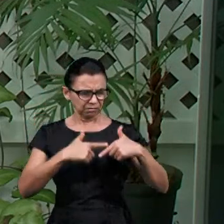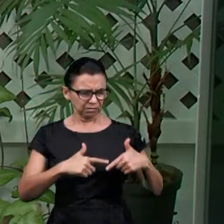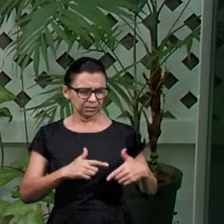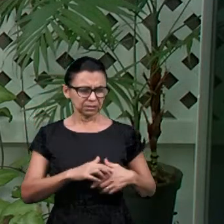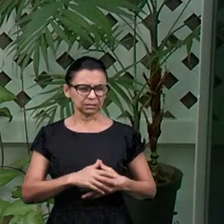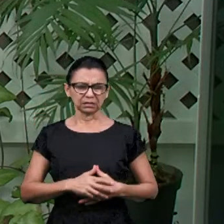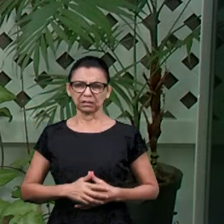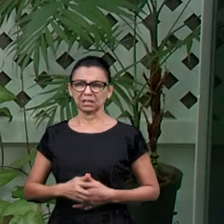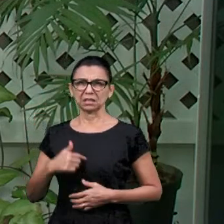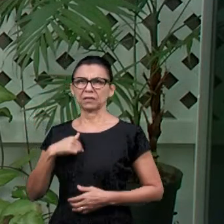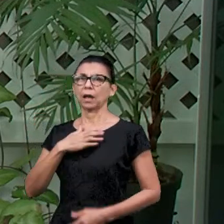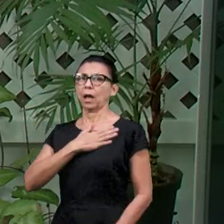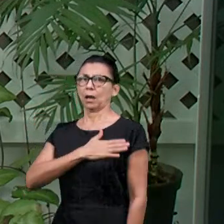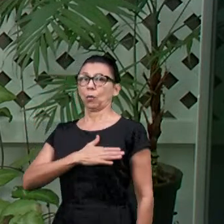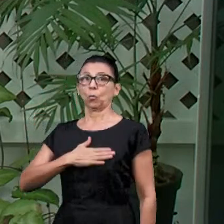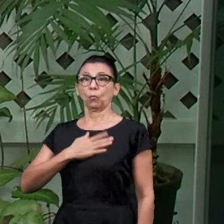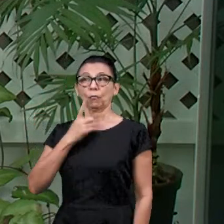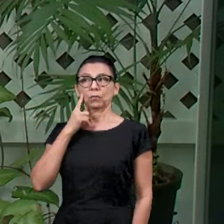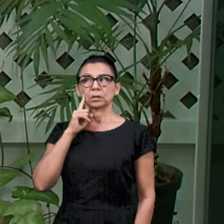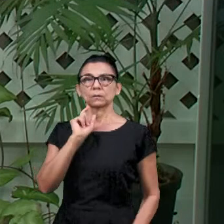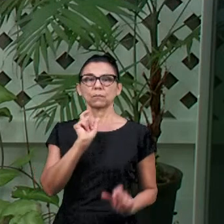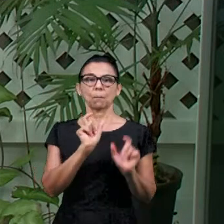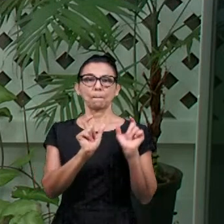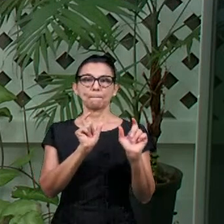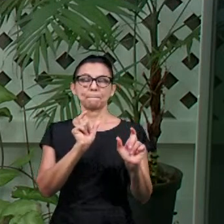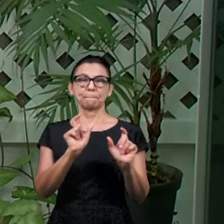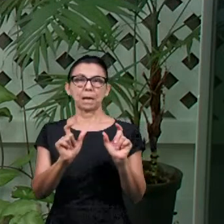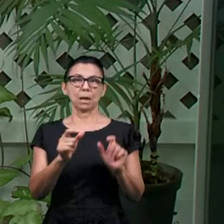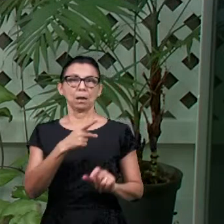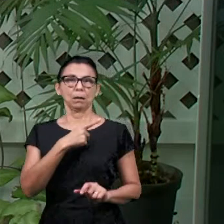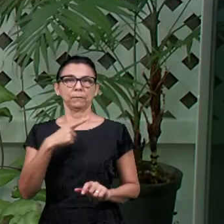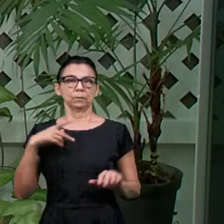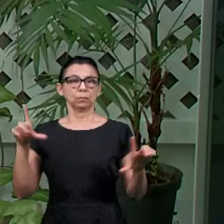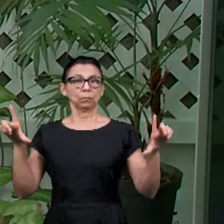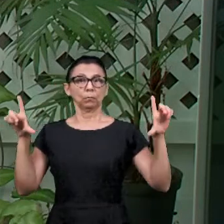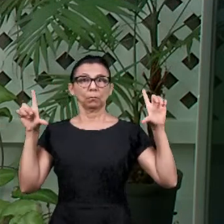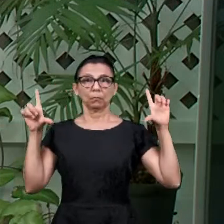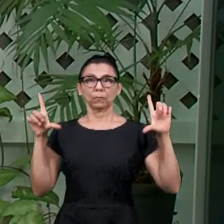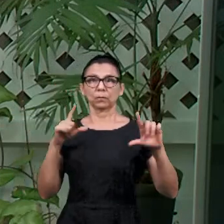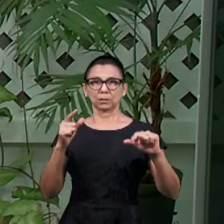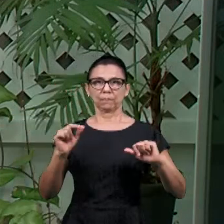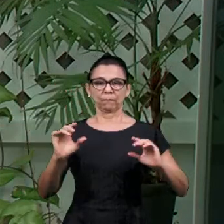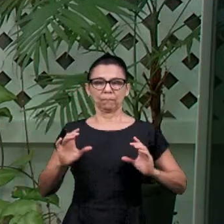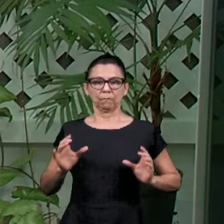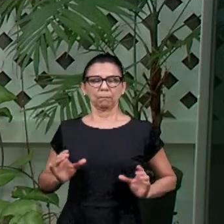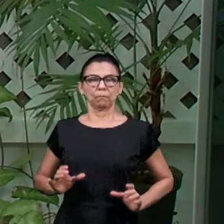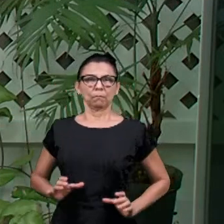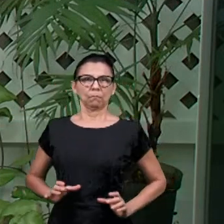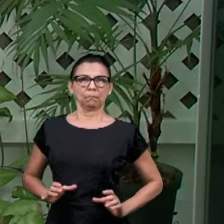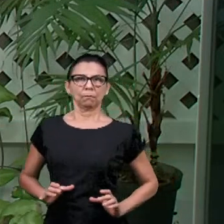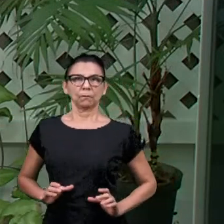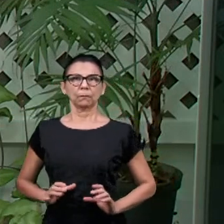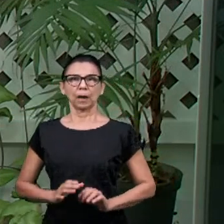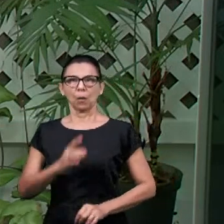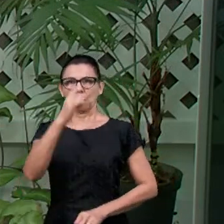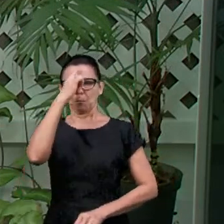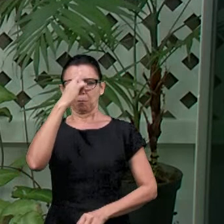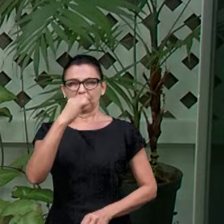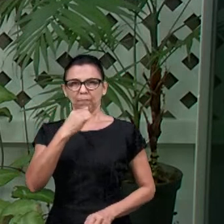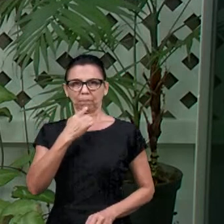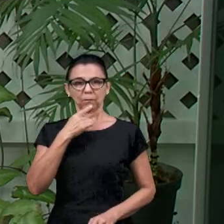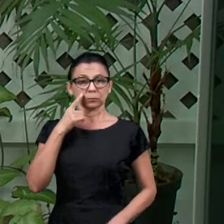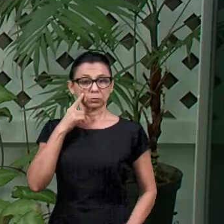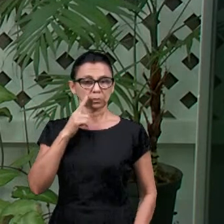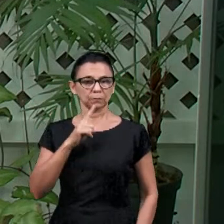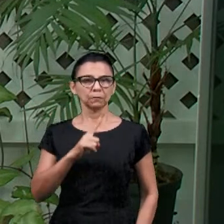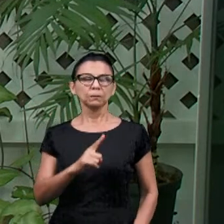muito. Você viu as palavras? Você viu que pastor? Você viu a postura dele? Como é que é? Ele faz questão,